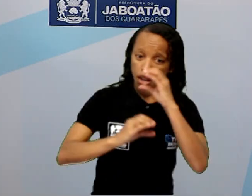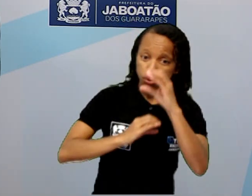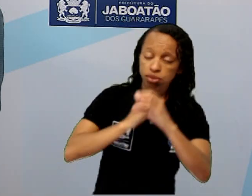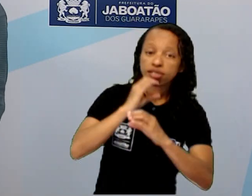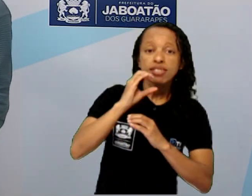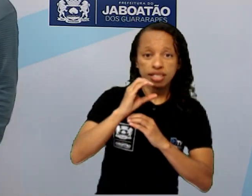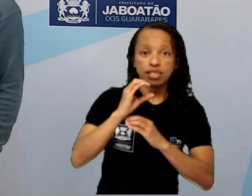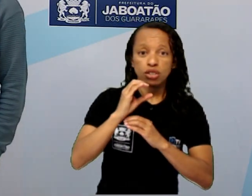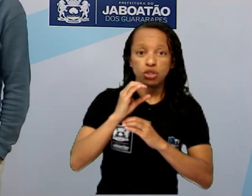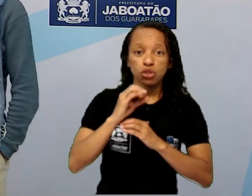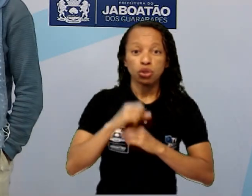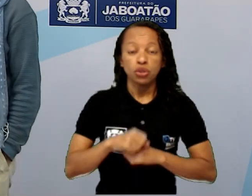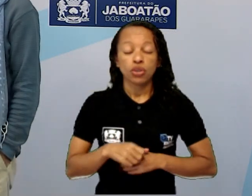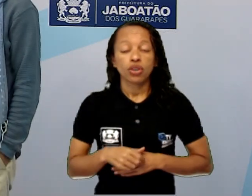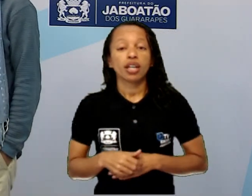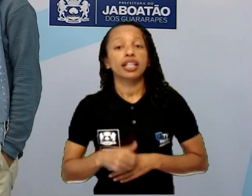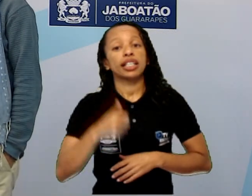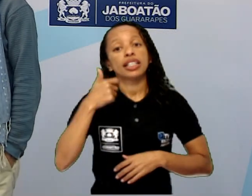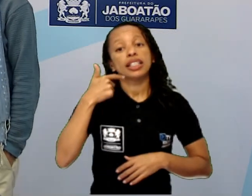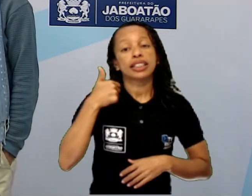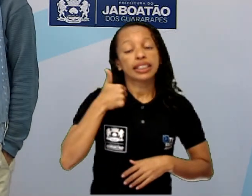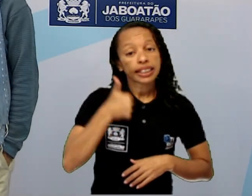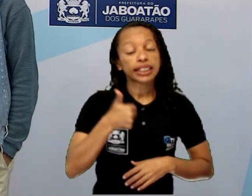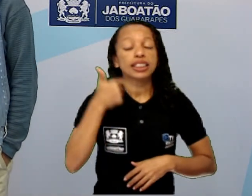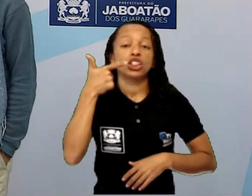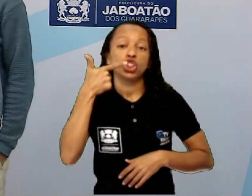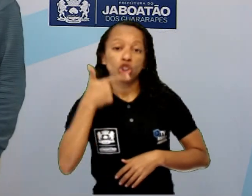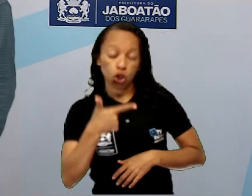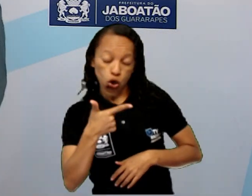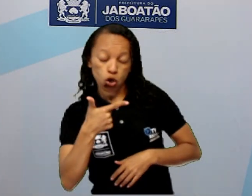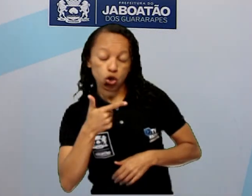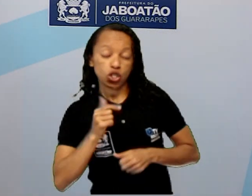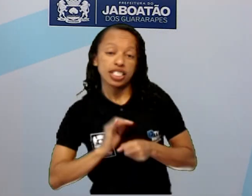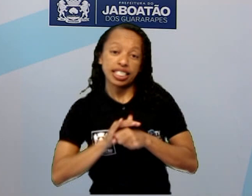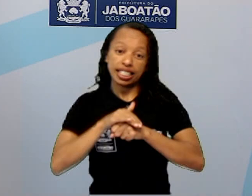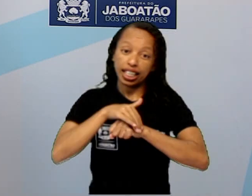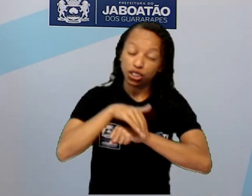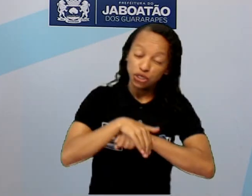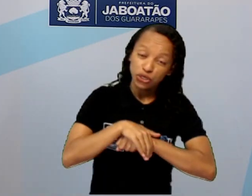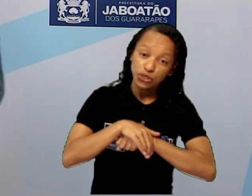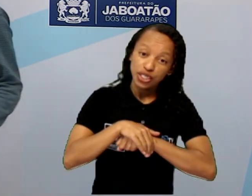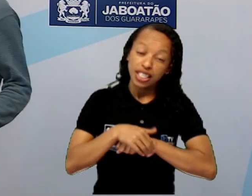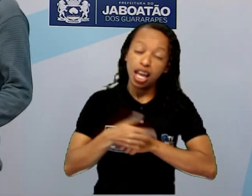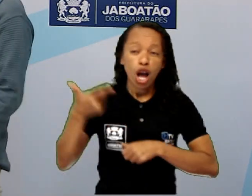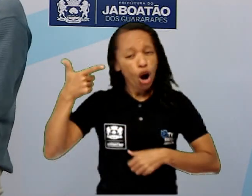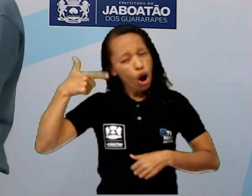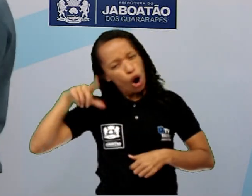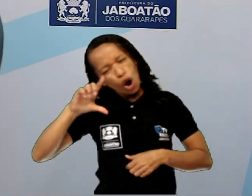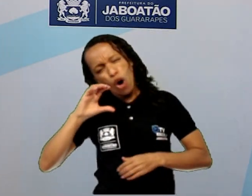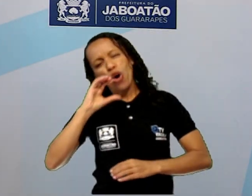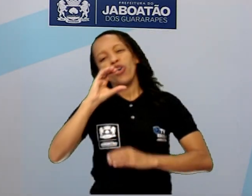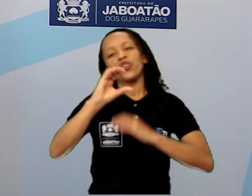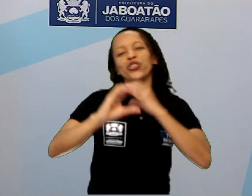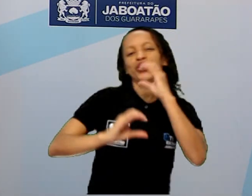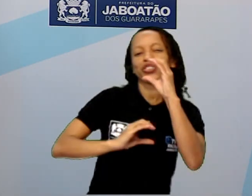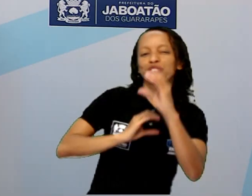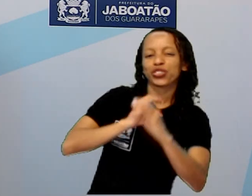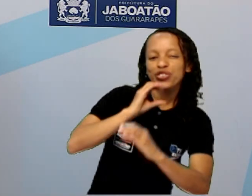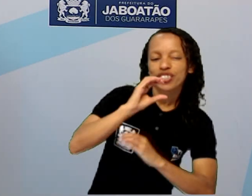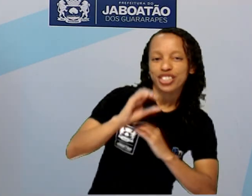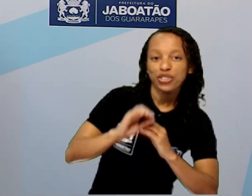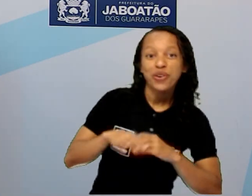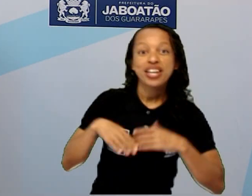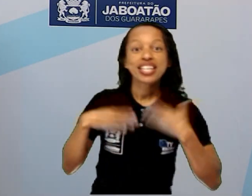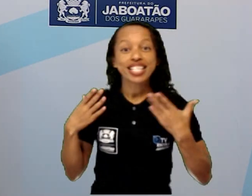12 da noite é outro ciclo, de manhã, tarde e noite, ok? Então a gente vai entender que a cultura brasileira ela anda como